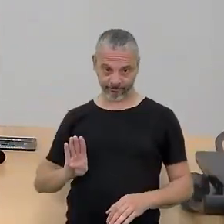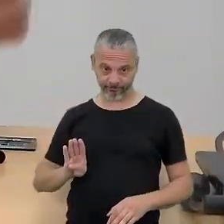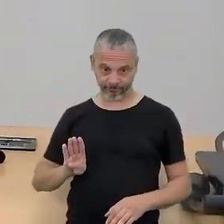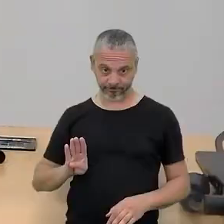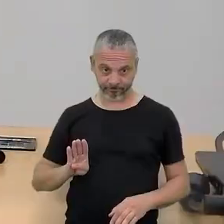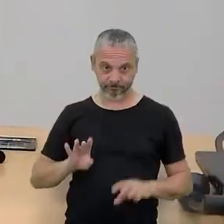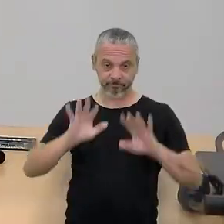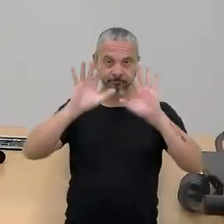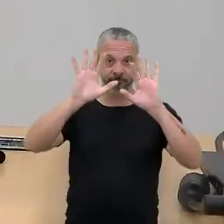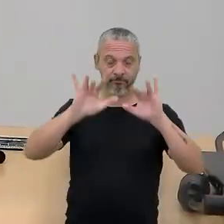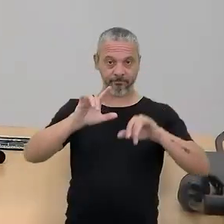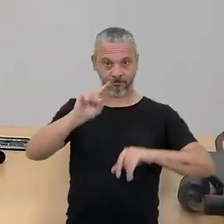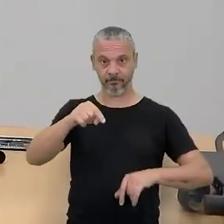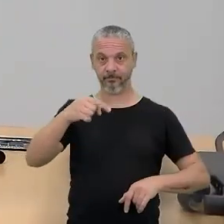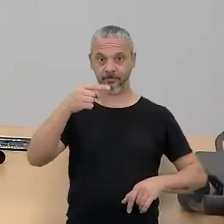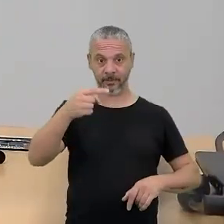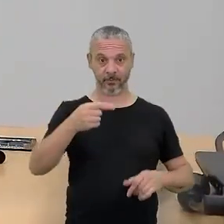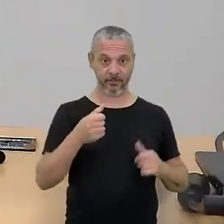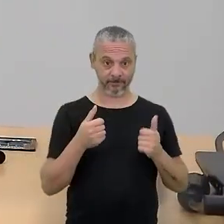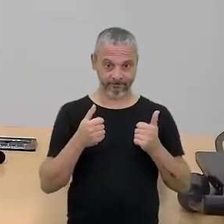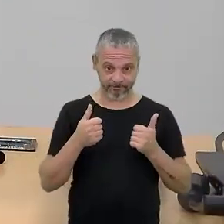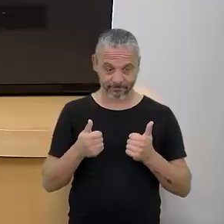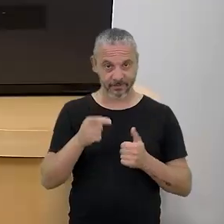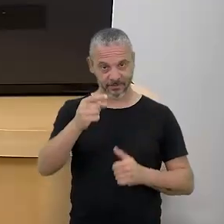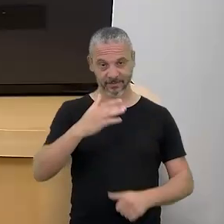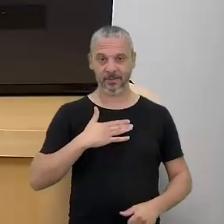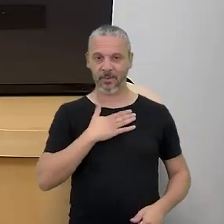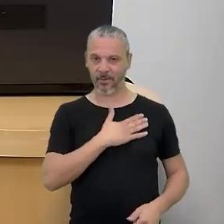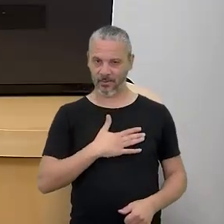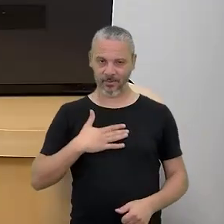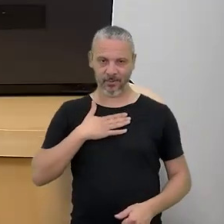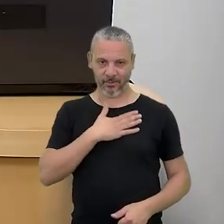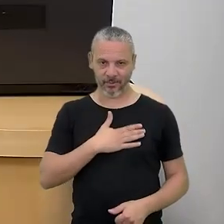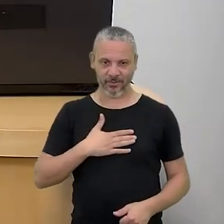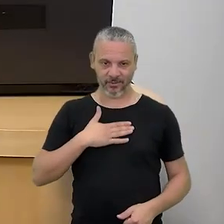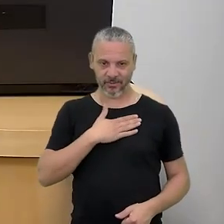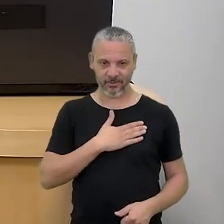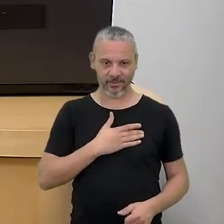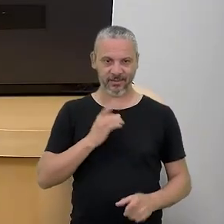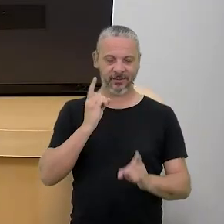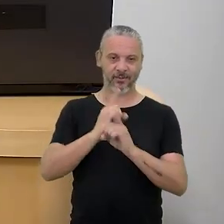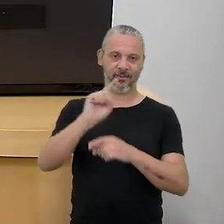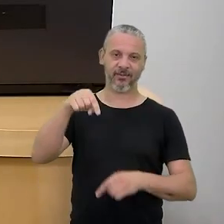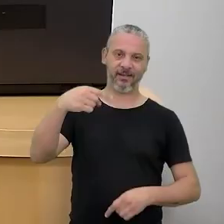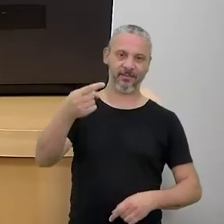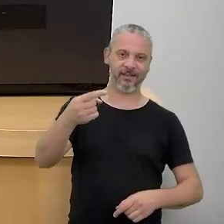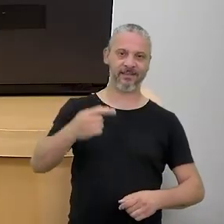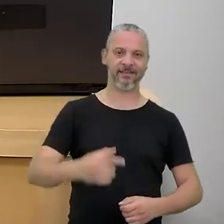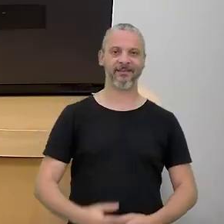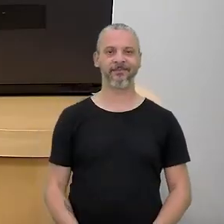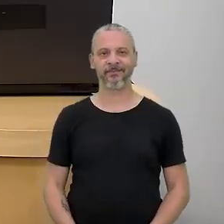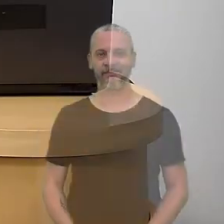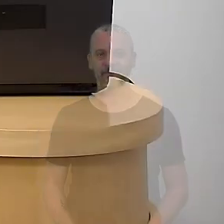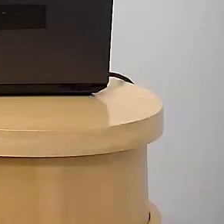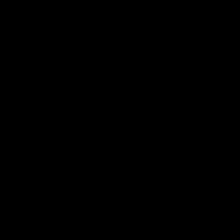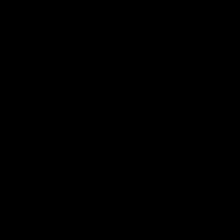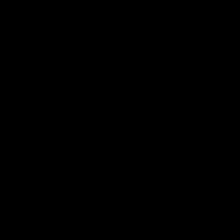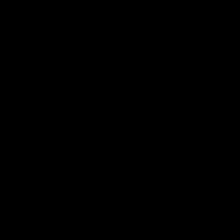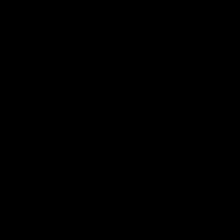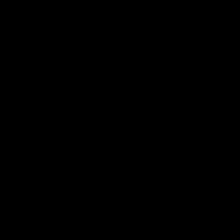microbit que nós vamos programar nas próximas aulas. Eu espero que vocês tenham gostado. Até a próxima!